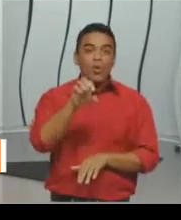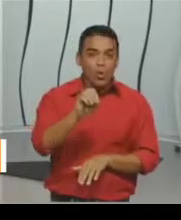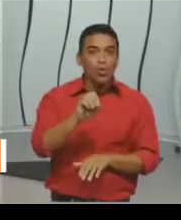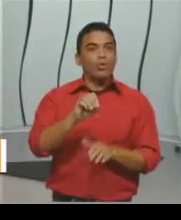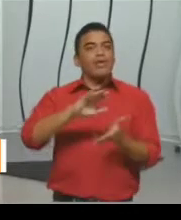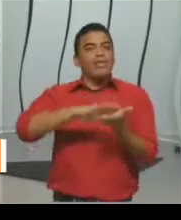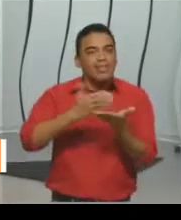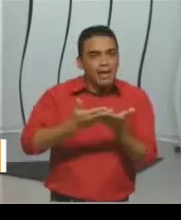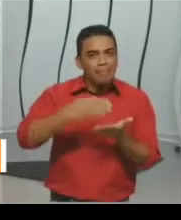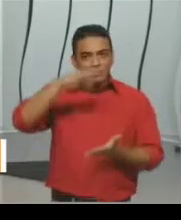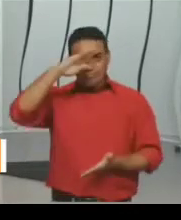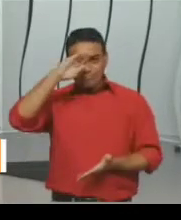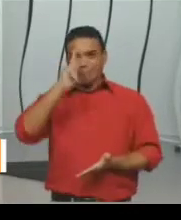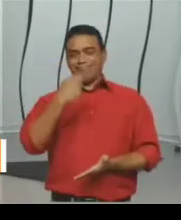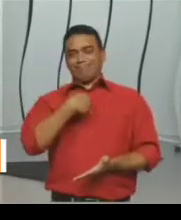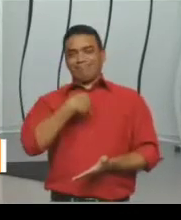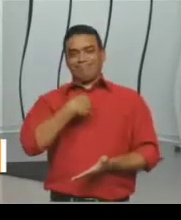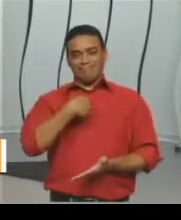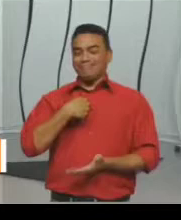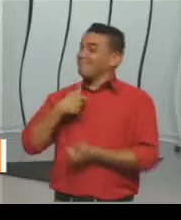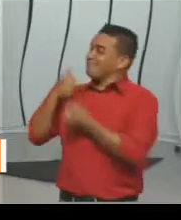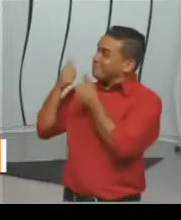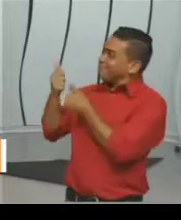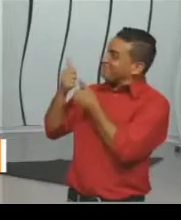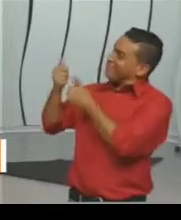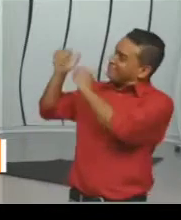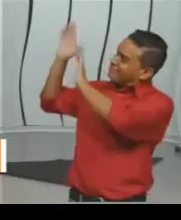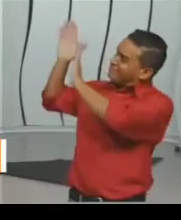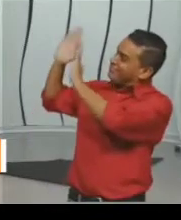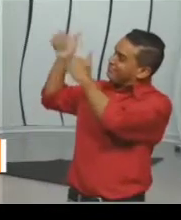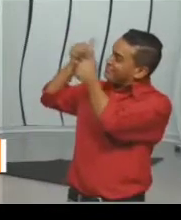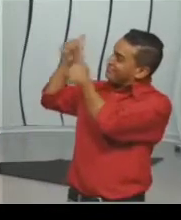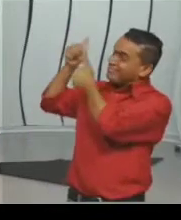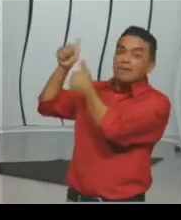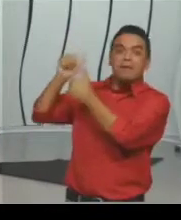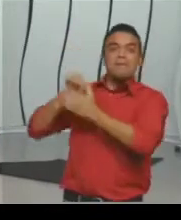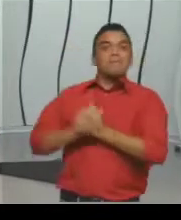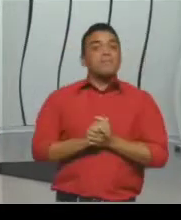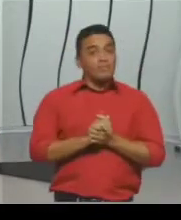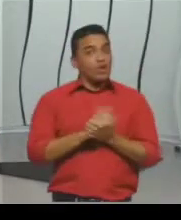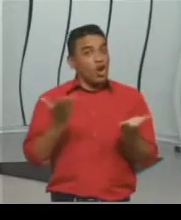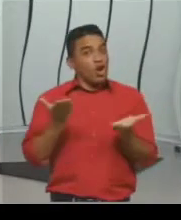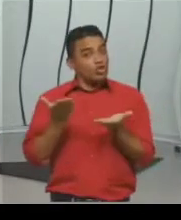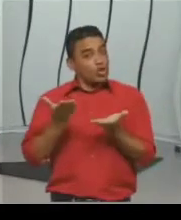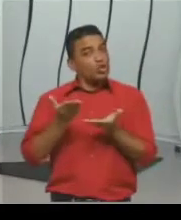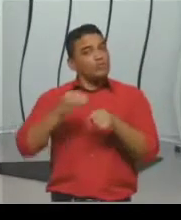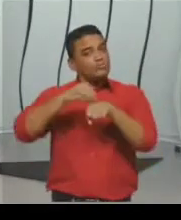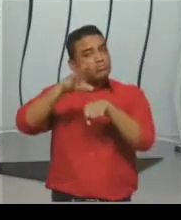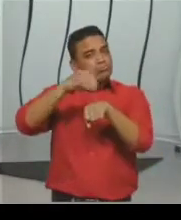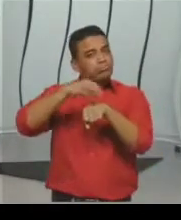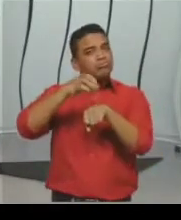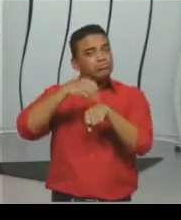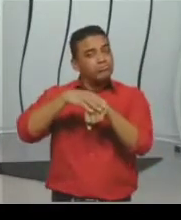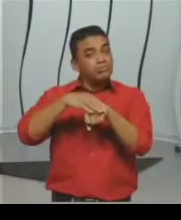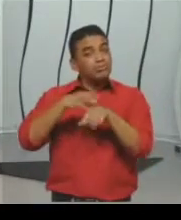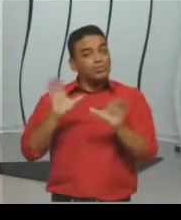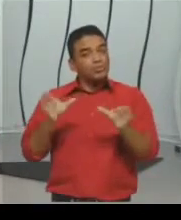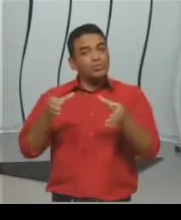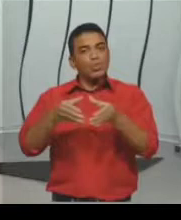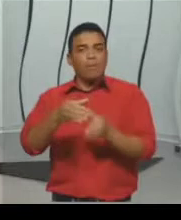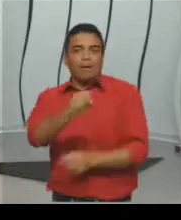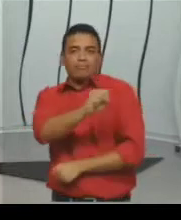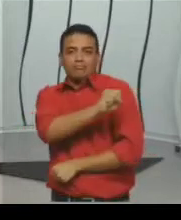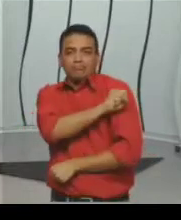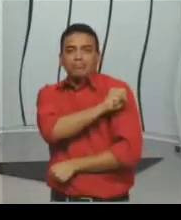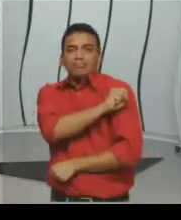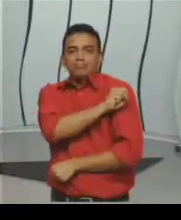Libras, Hermes Araújo, que está conosco aqui. E nós vamos falar com vocês, alunos do 8º ano do